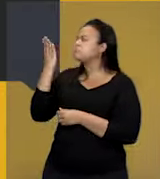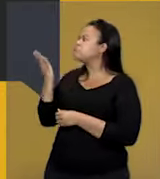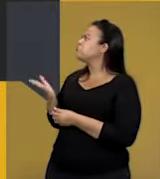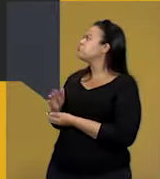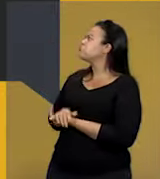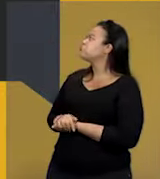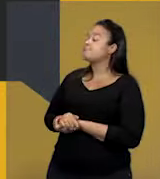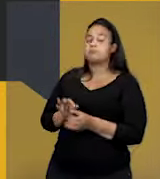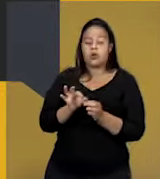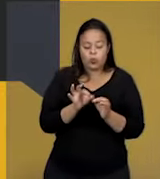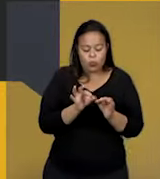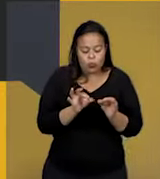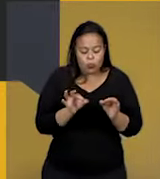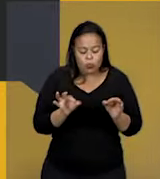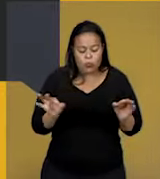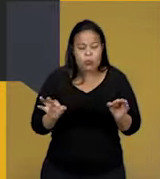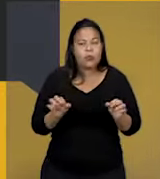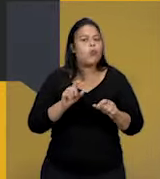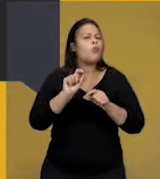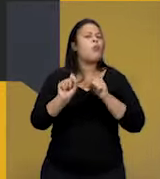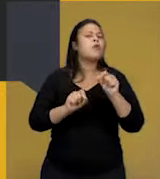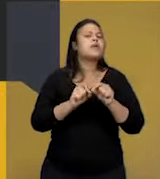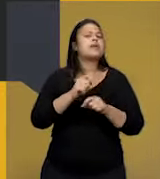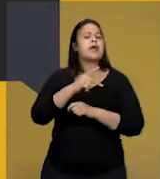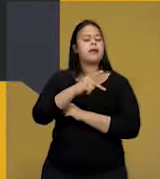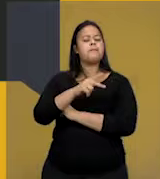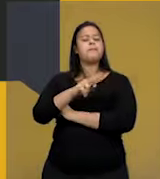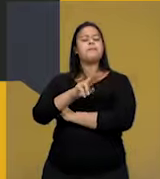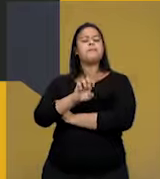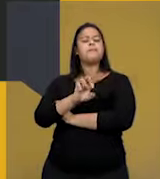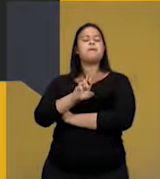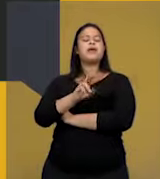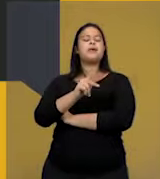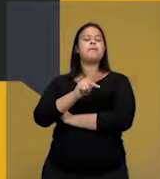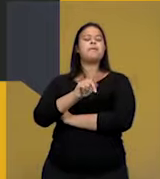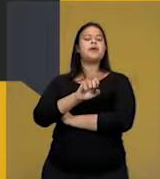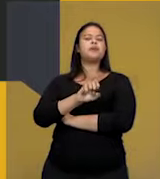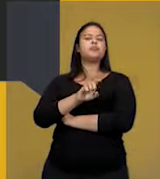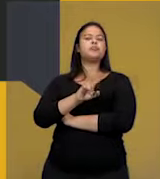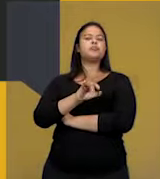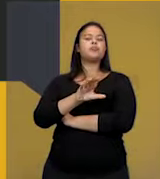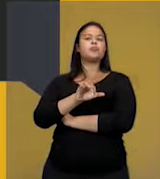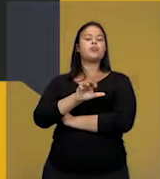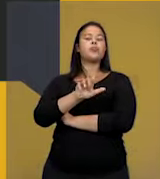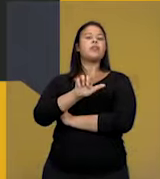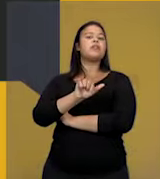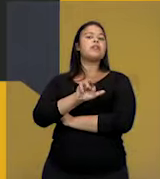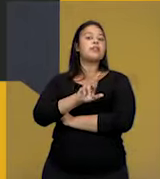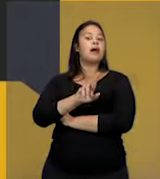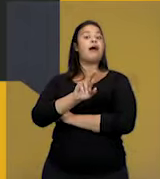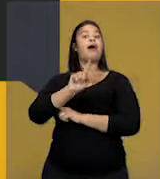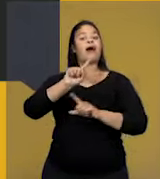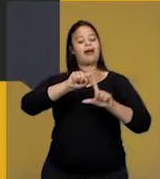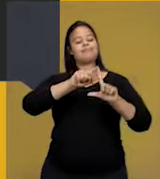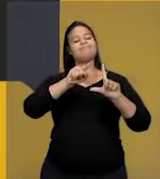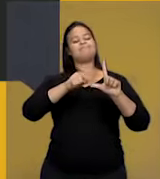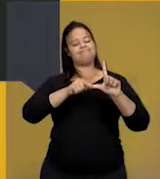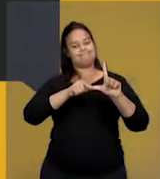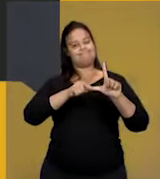forma perpendicular. O que é perpendicular, professora? Não lembro. É que faz aqui 90 graus com o